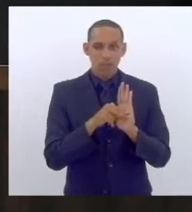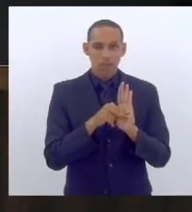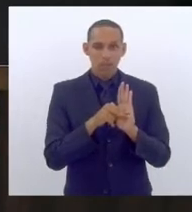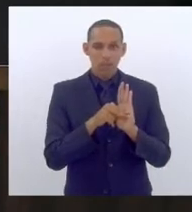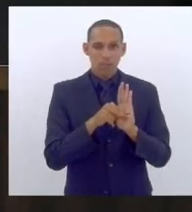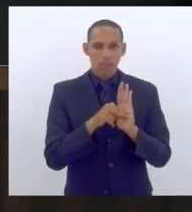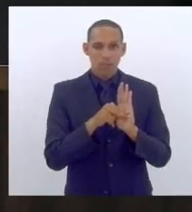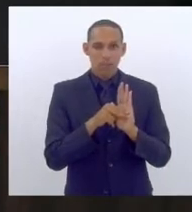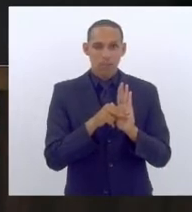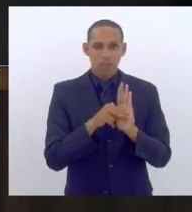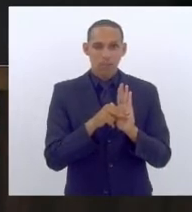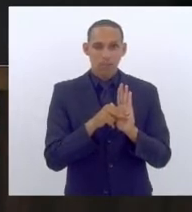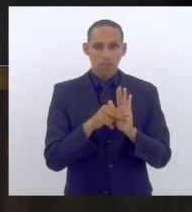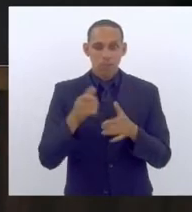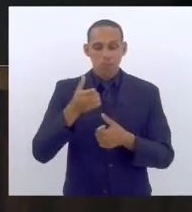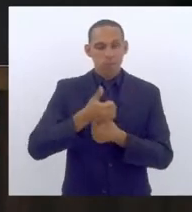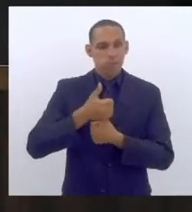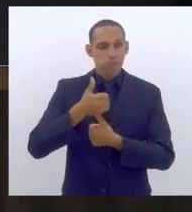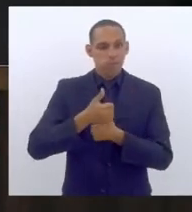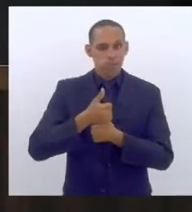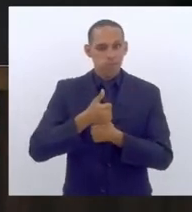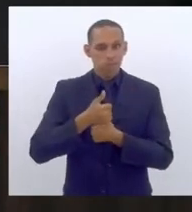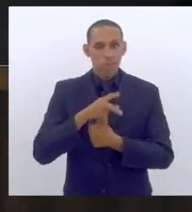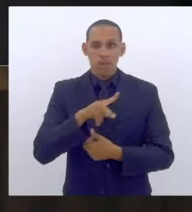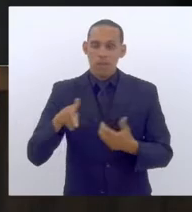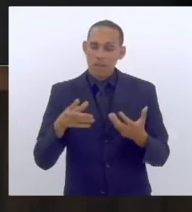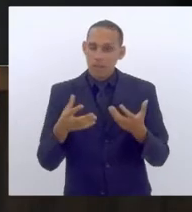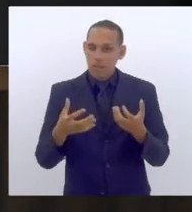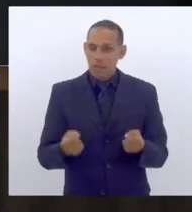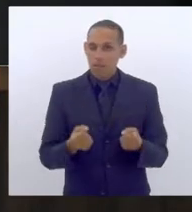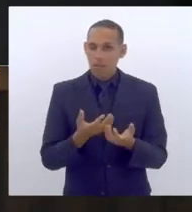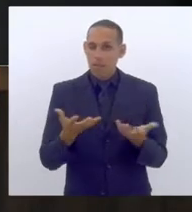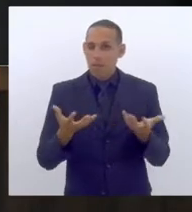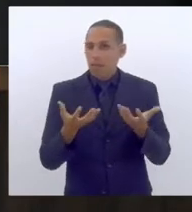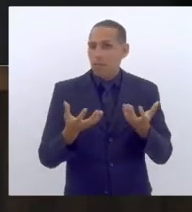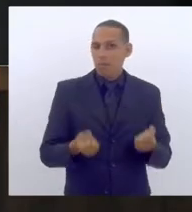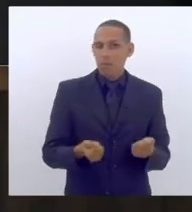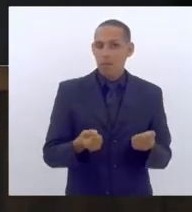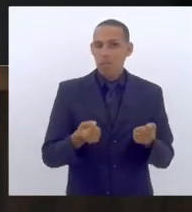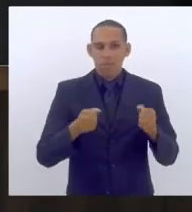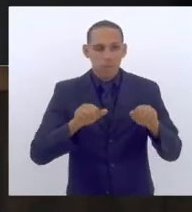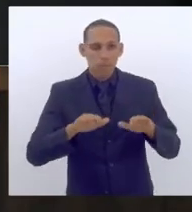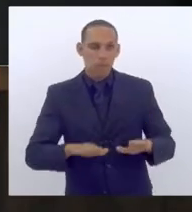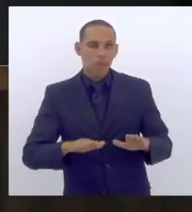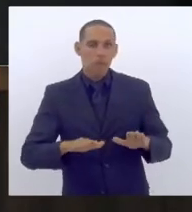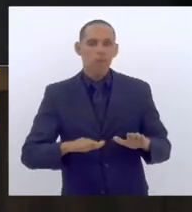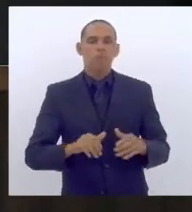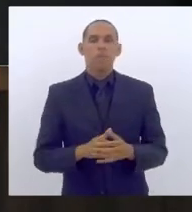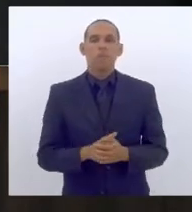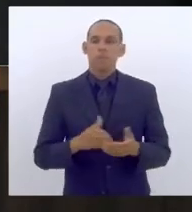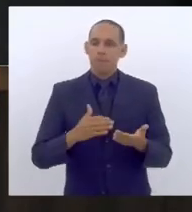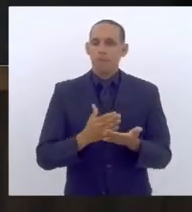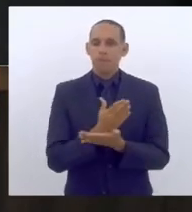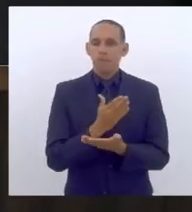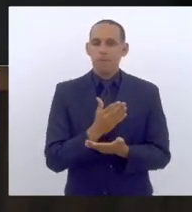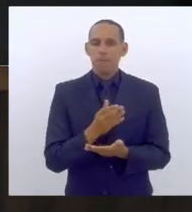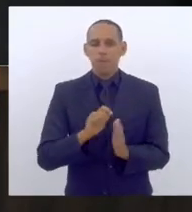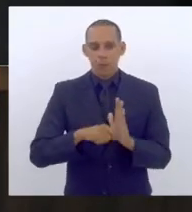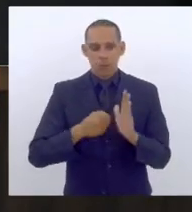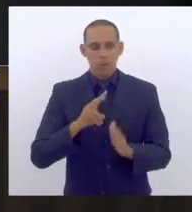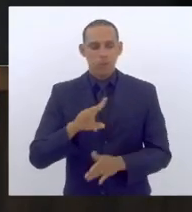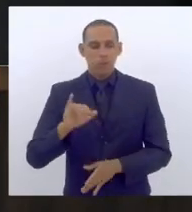concluído o substantivo que a presença defere seus que provam permaneça Como estão aprovado vai